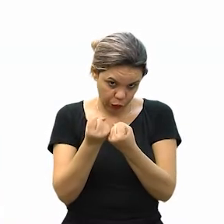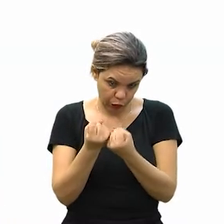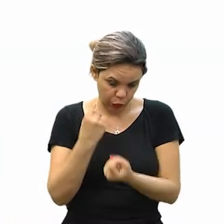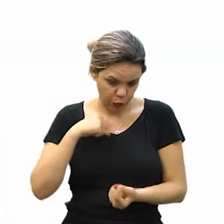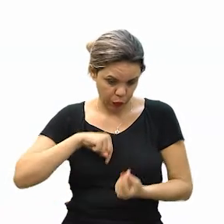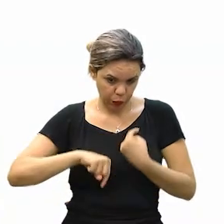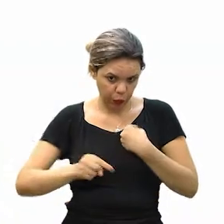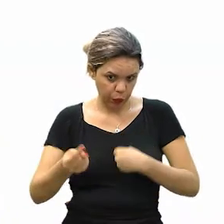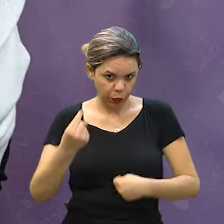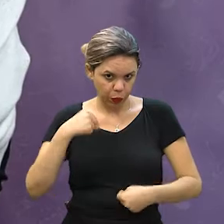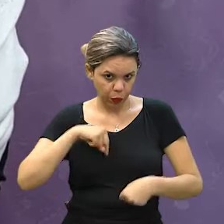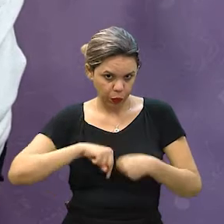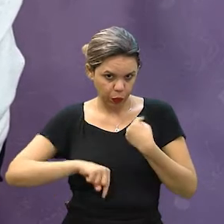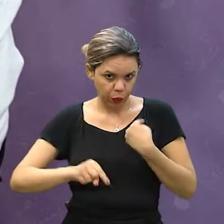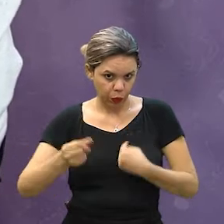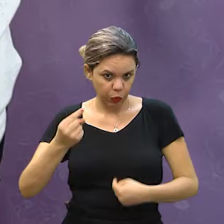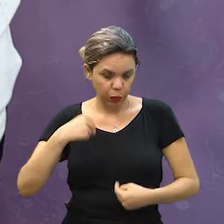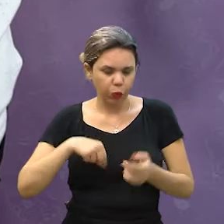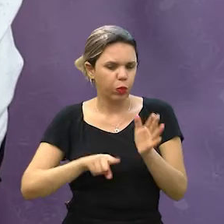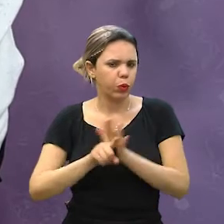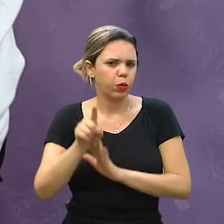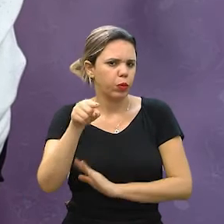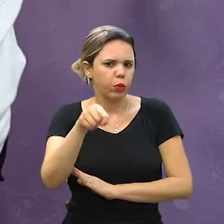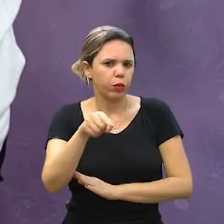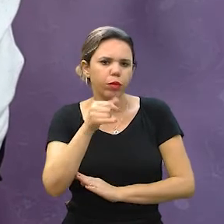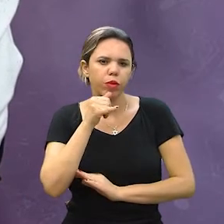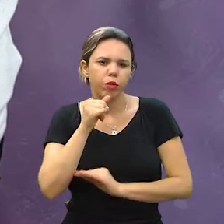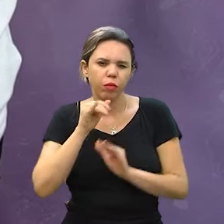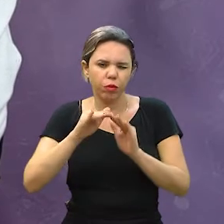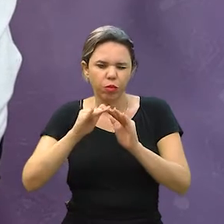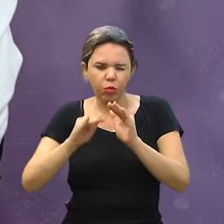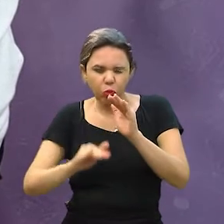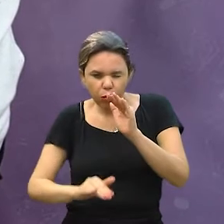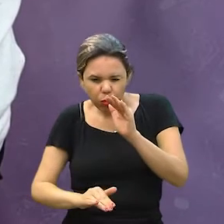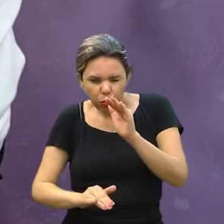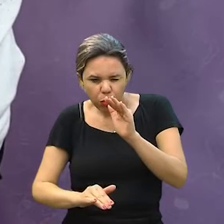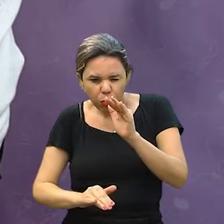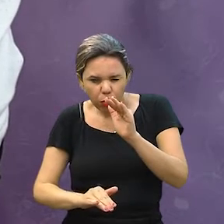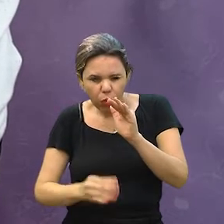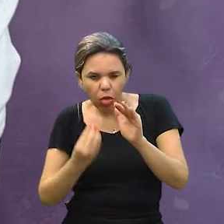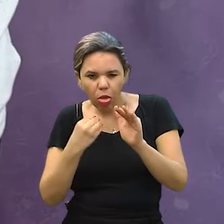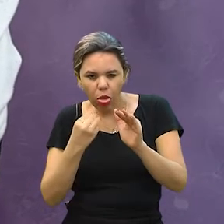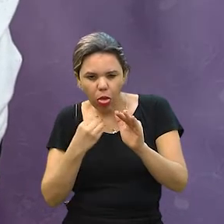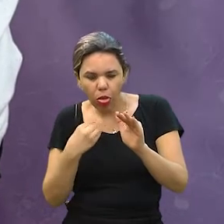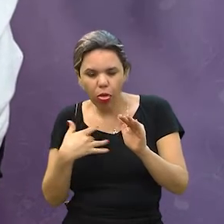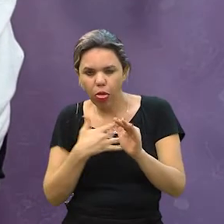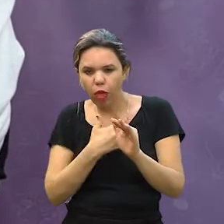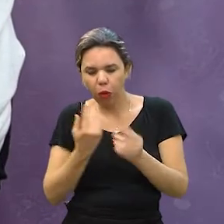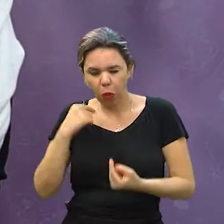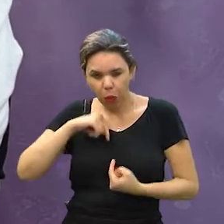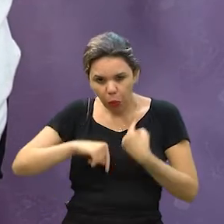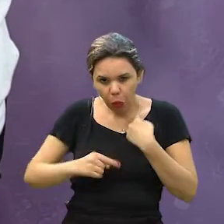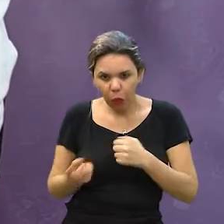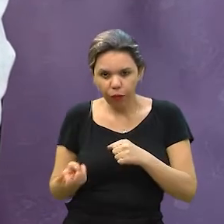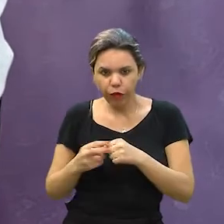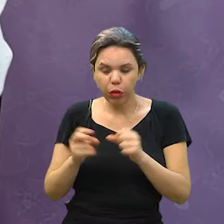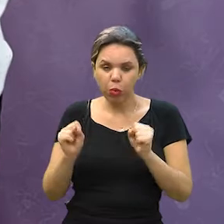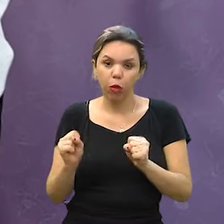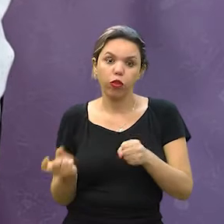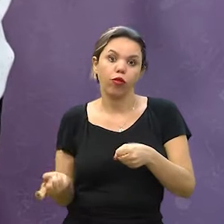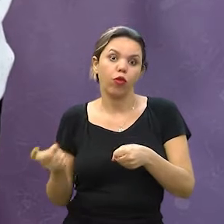sistema de defesa do organismo. É o que eu ia perguntar para o senhor. Baixou a imunidade, é aí que o vírus